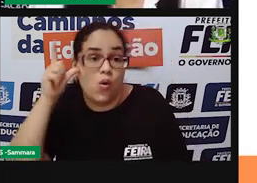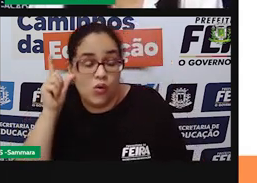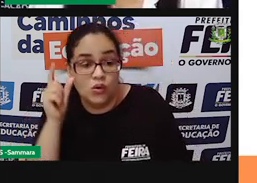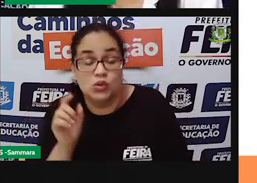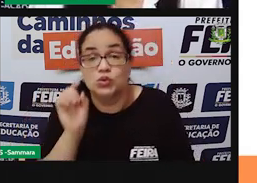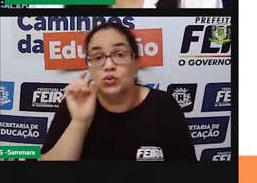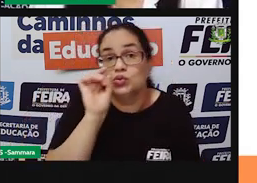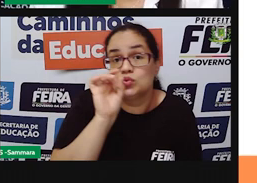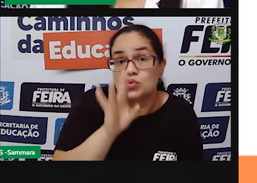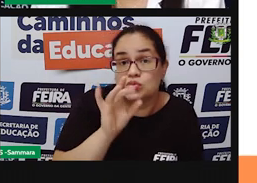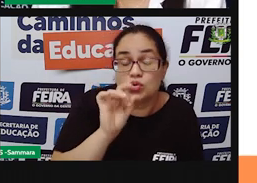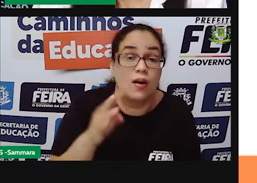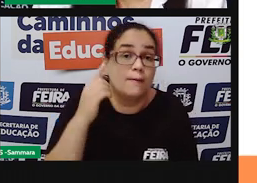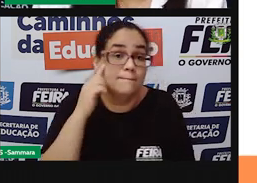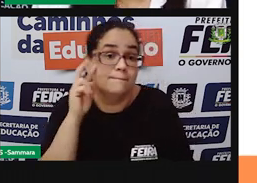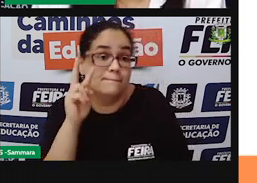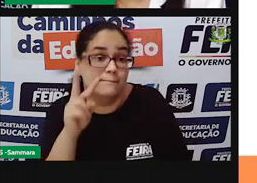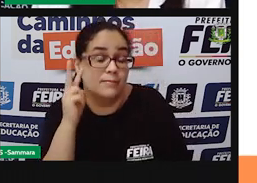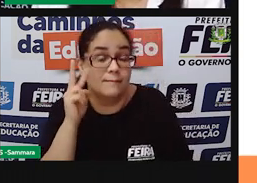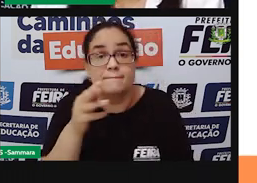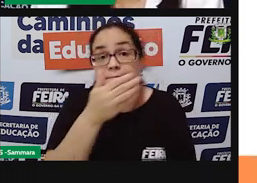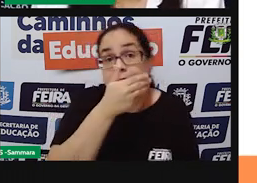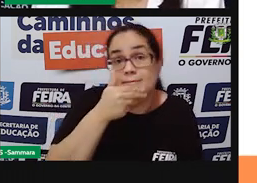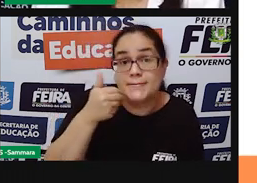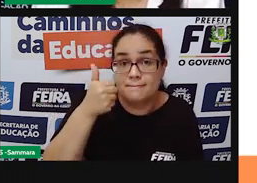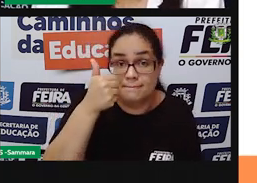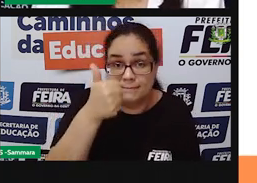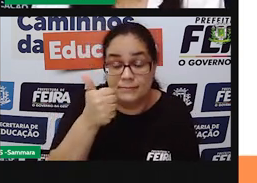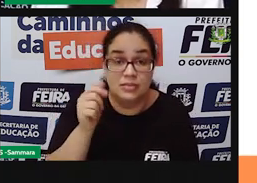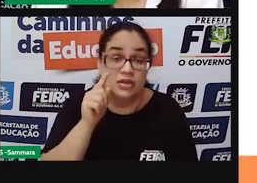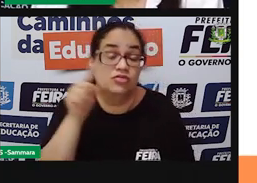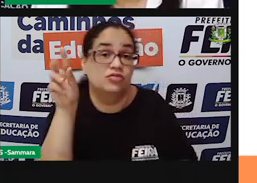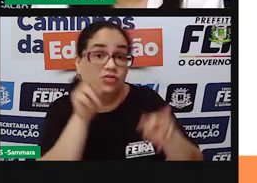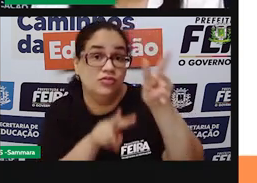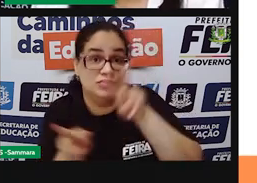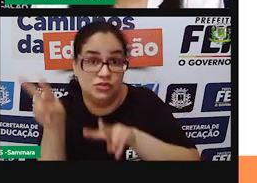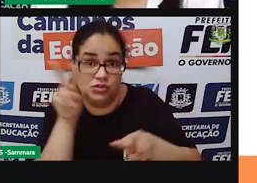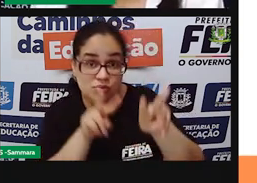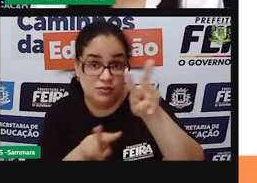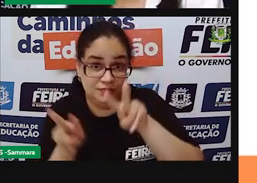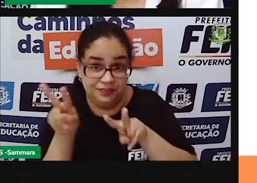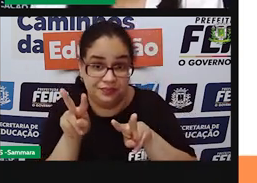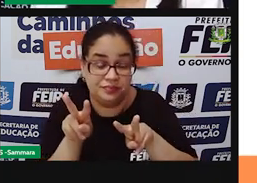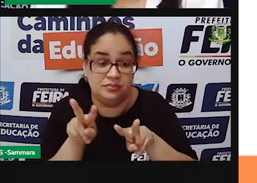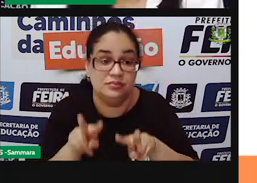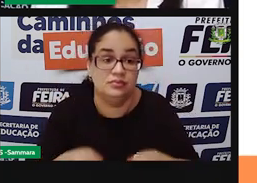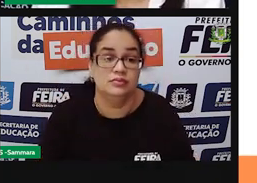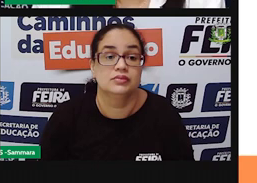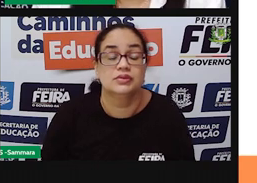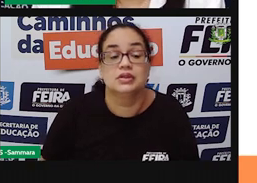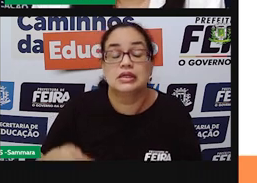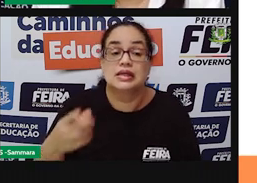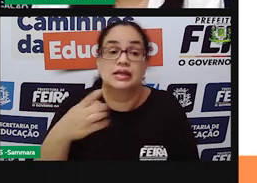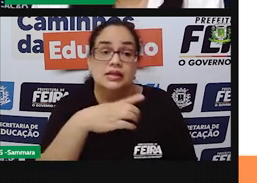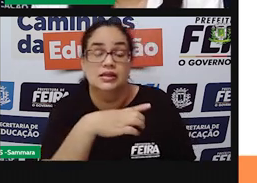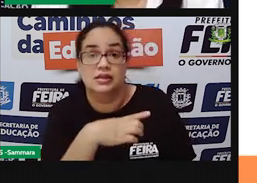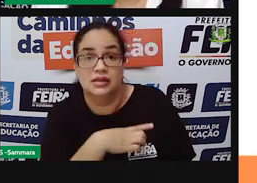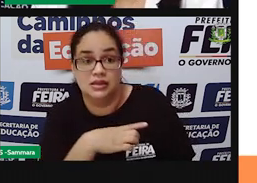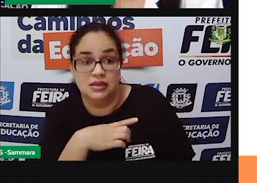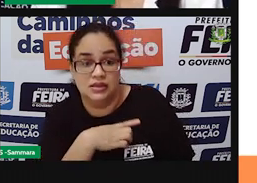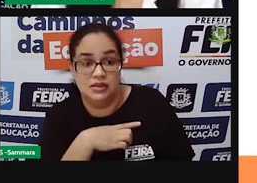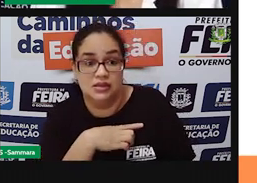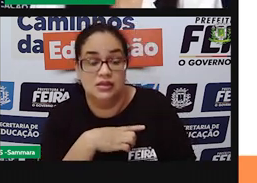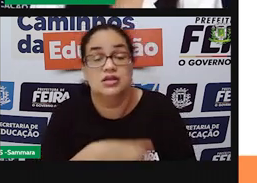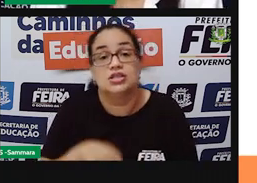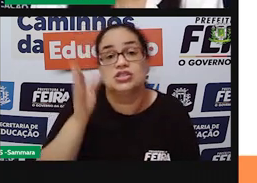para identificar melhor, fazer com que vocês visualizem melhor que essas ações indicam